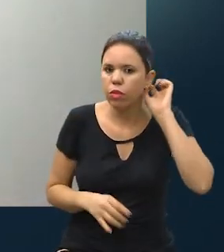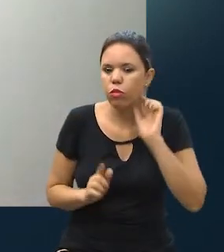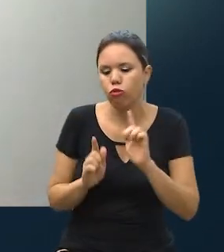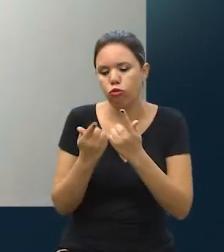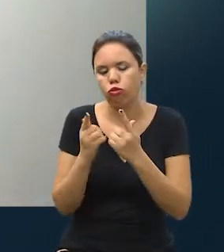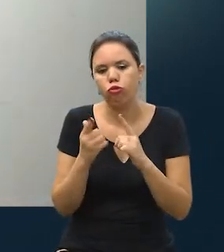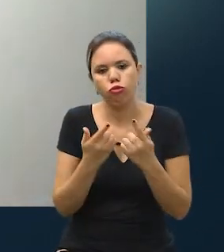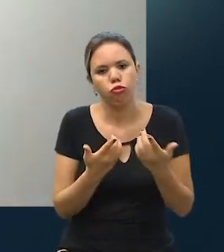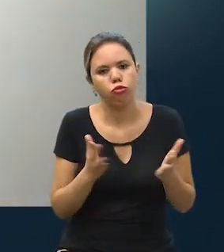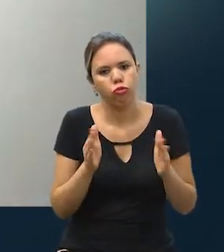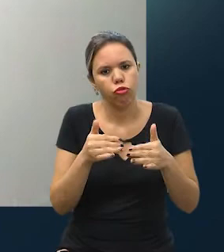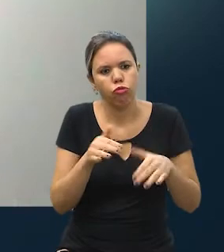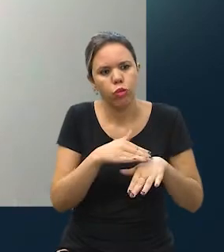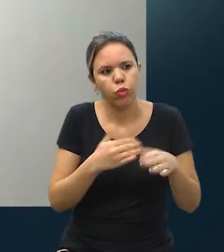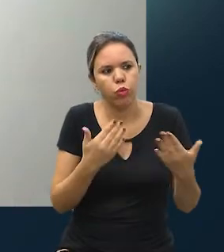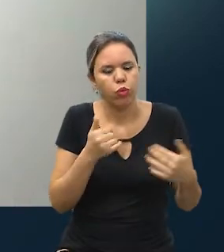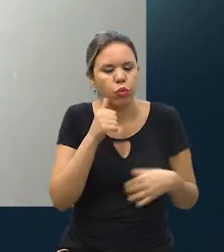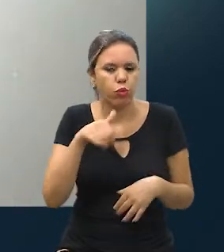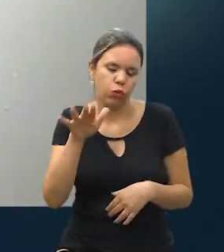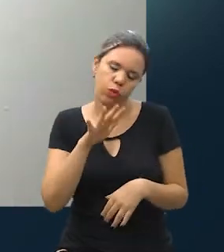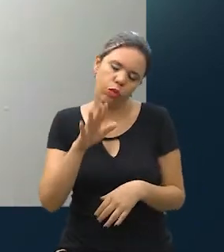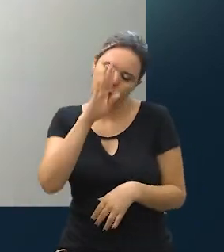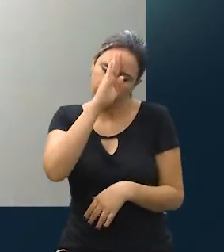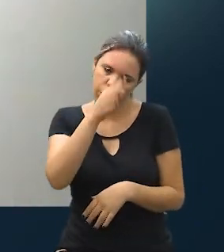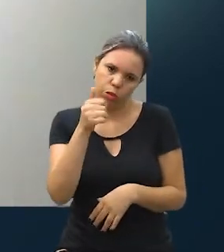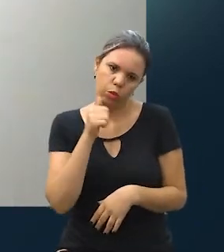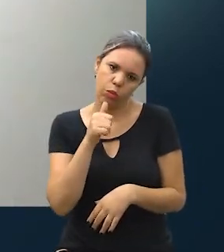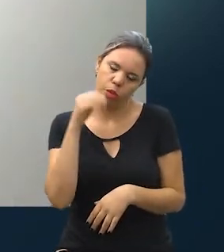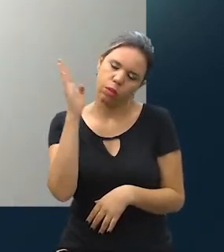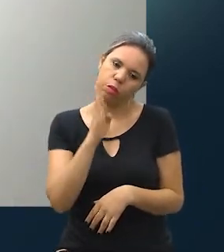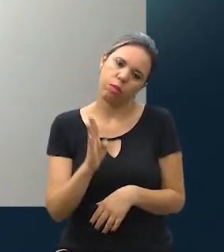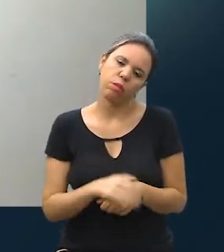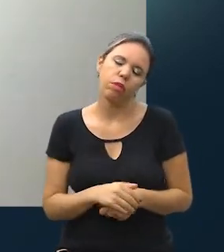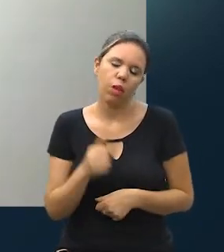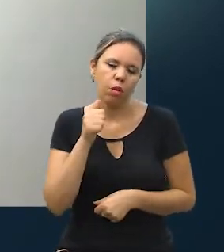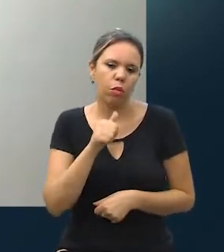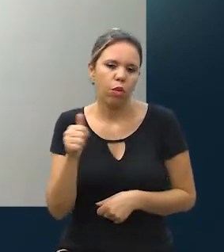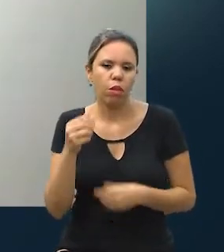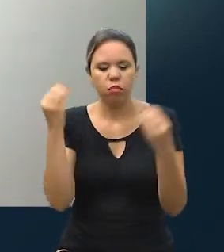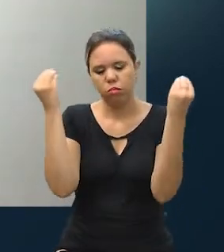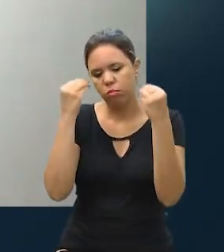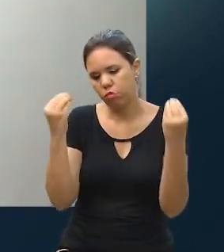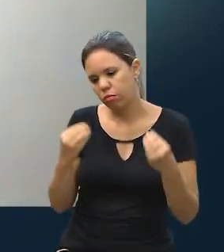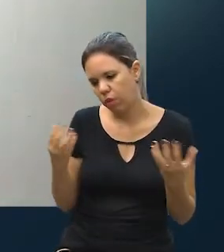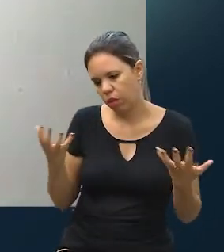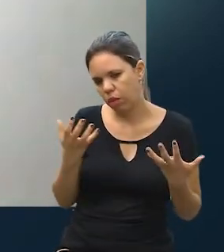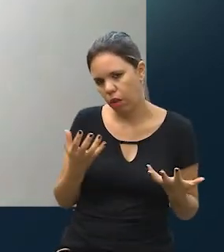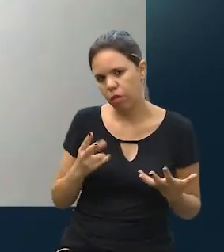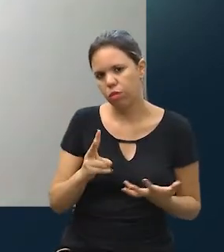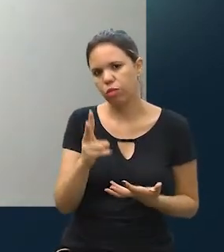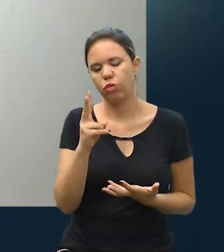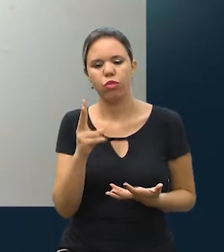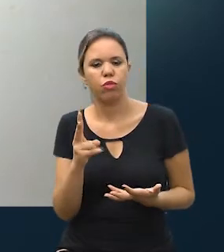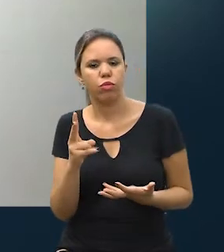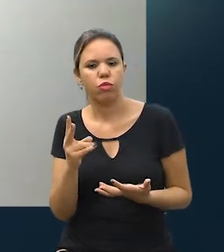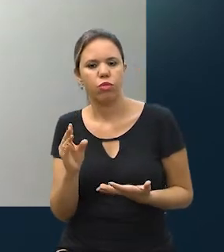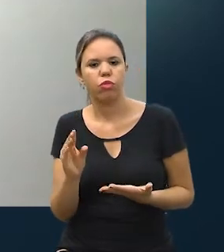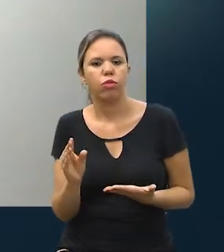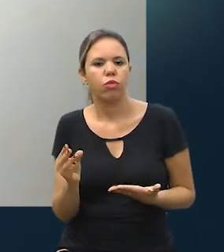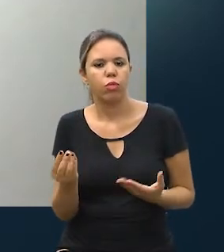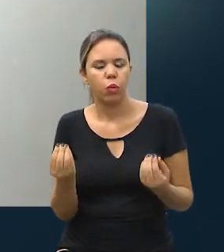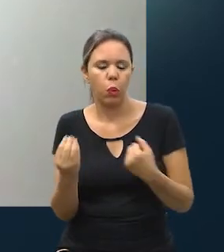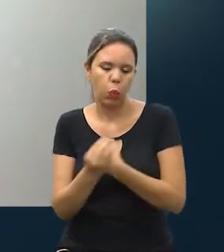que é o seguinte: a mulher, né, principalmente a mulher brasileira, é uma mulher vaidosa, que quer continuar investindo